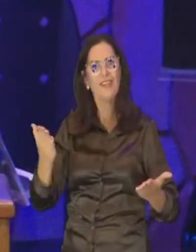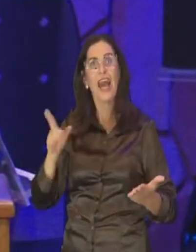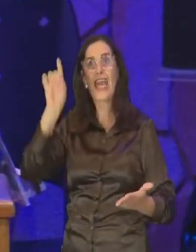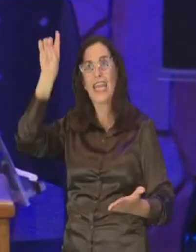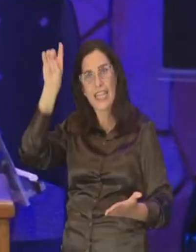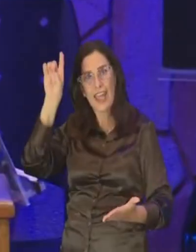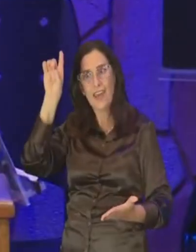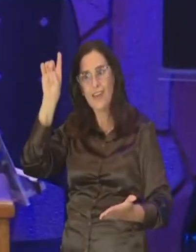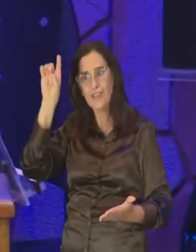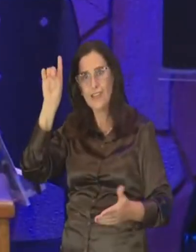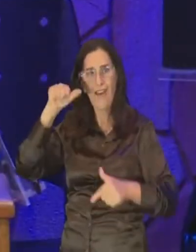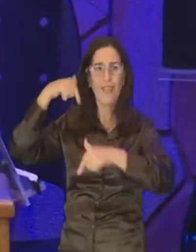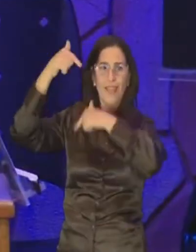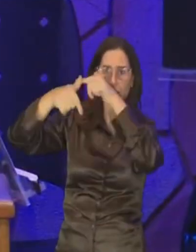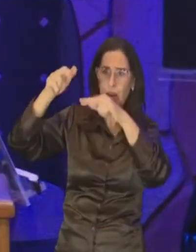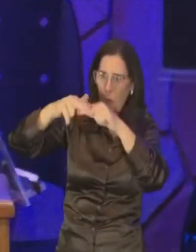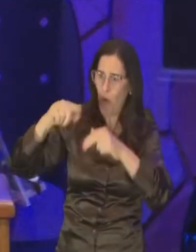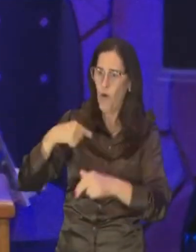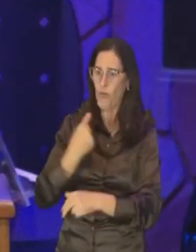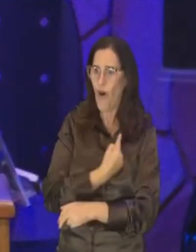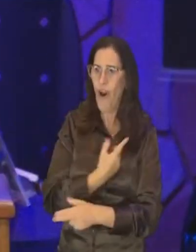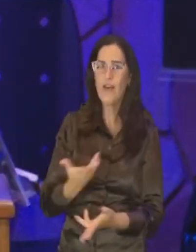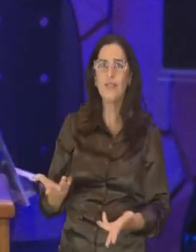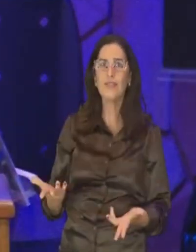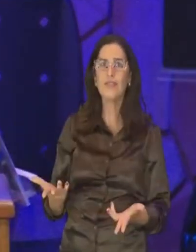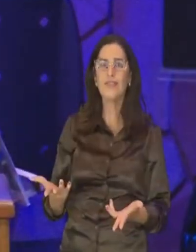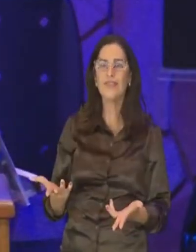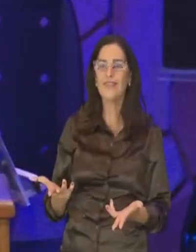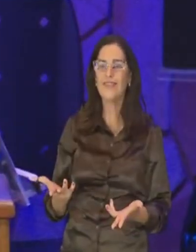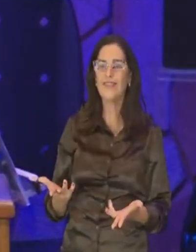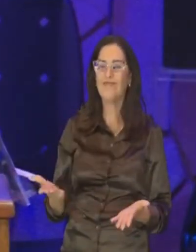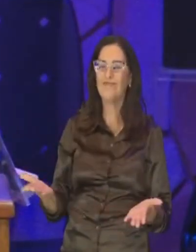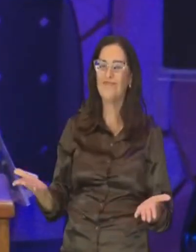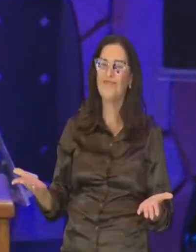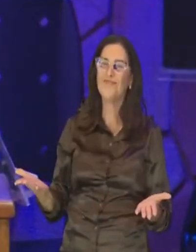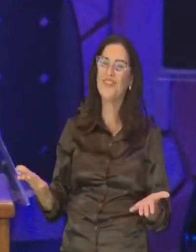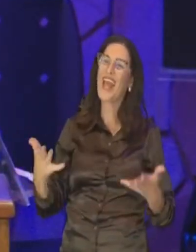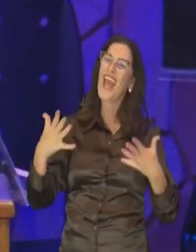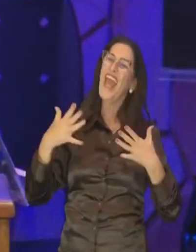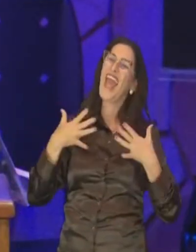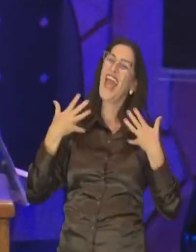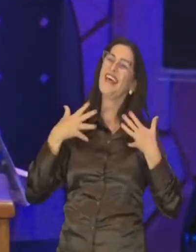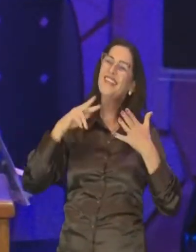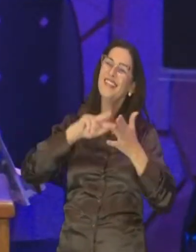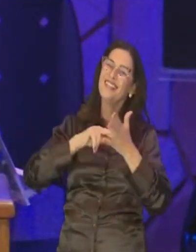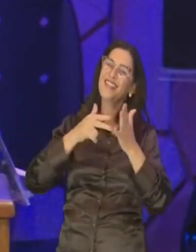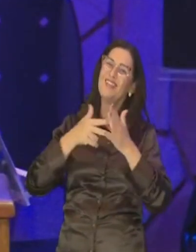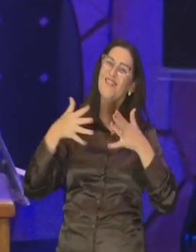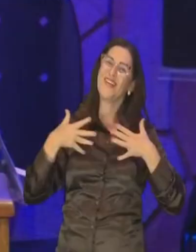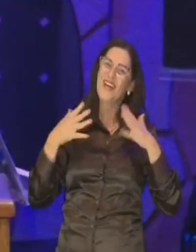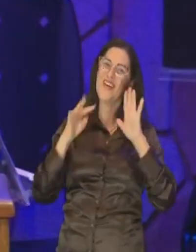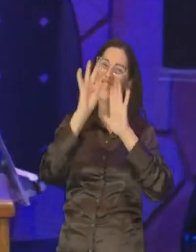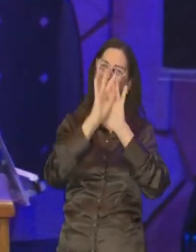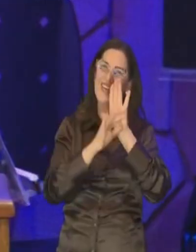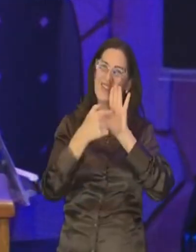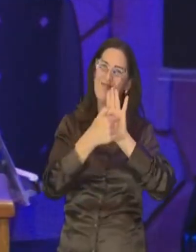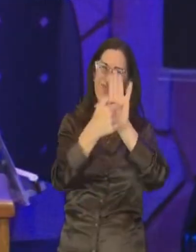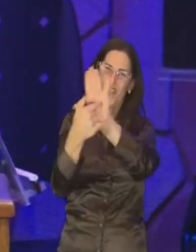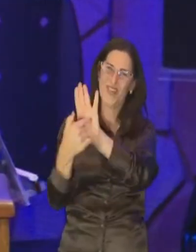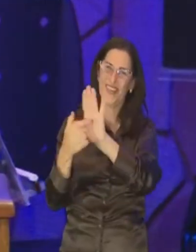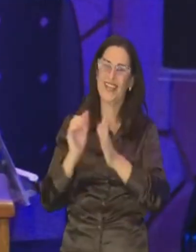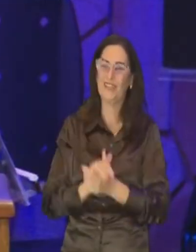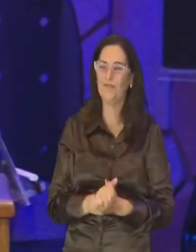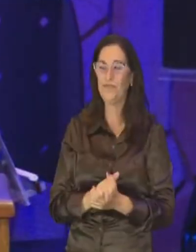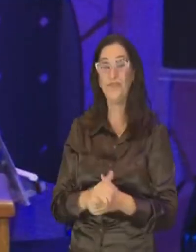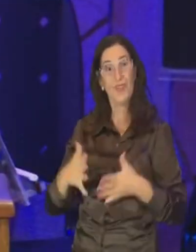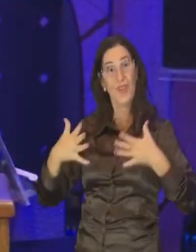Deus está trabalhando por nós. Essa é a alegria que o texto menciona.